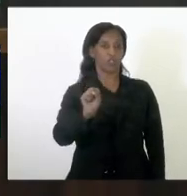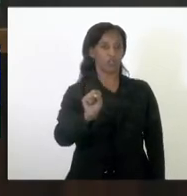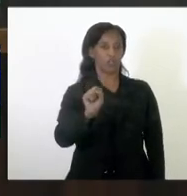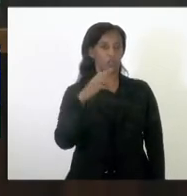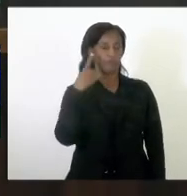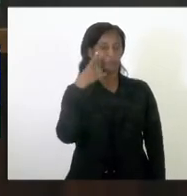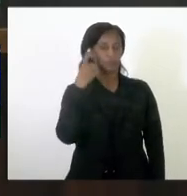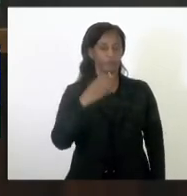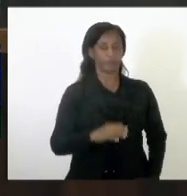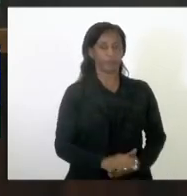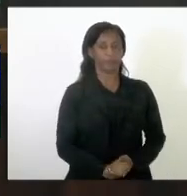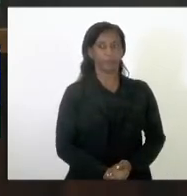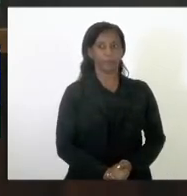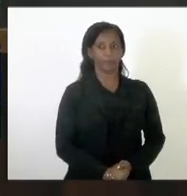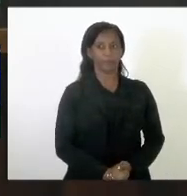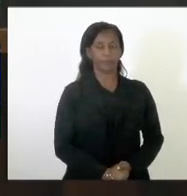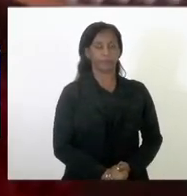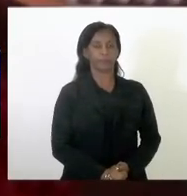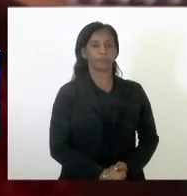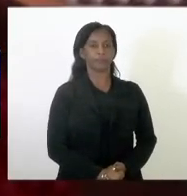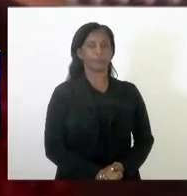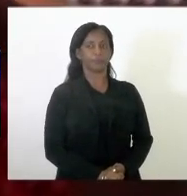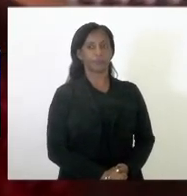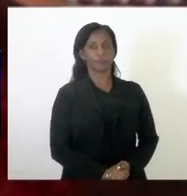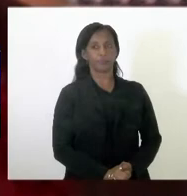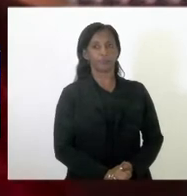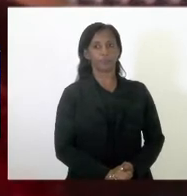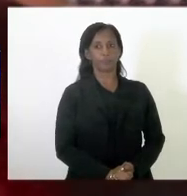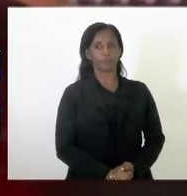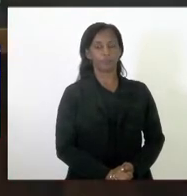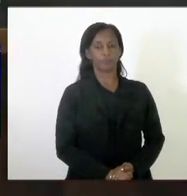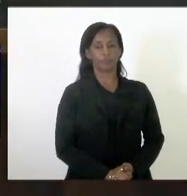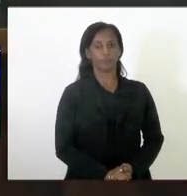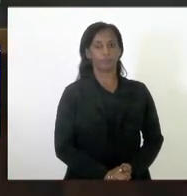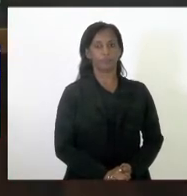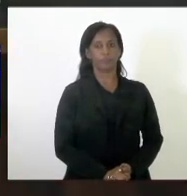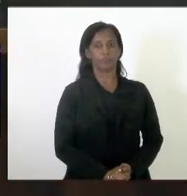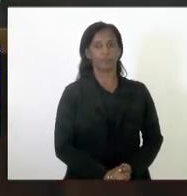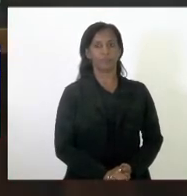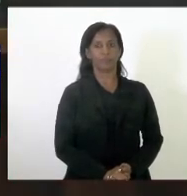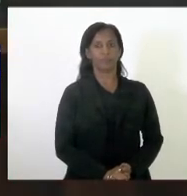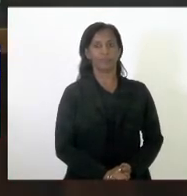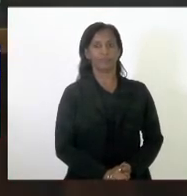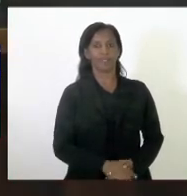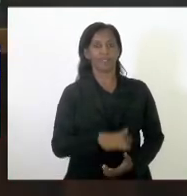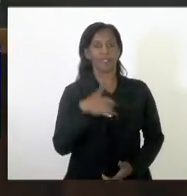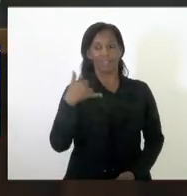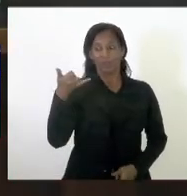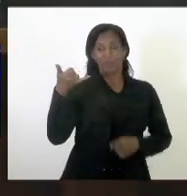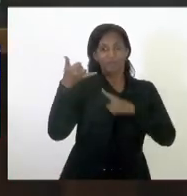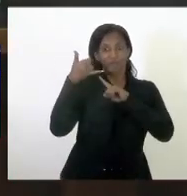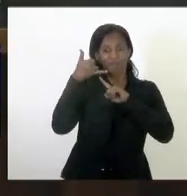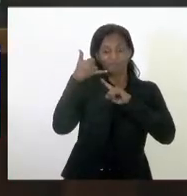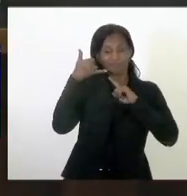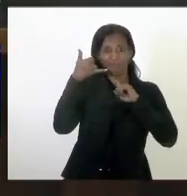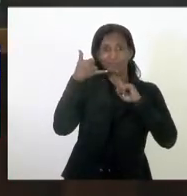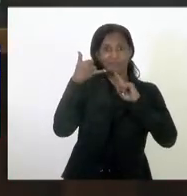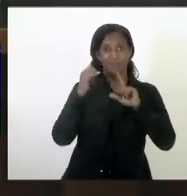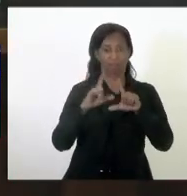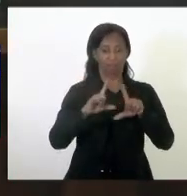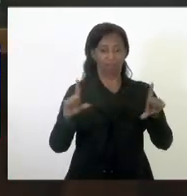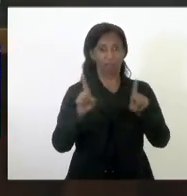Deputado favorável, Luiz... presidente, que eu votei. Favorável, okay. Com o relator. Eu estou te chamando aqui, não é pelo celular, tem que estar votando no